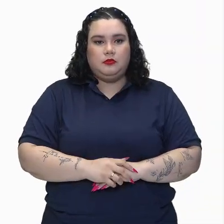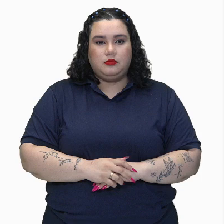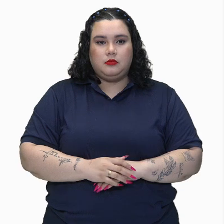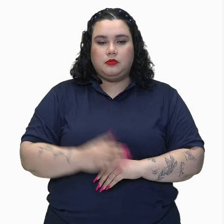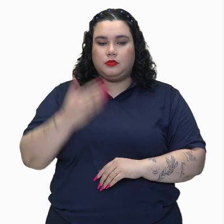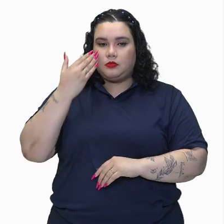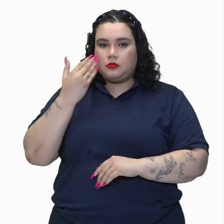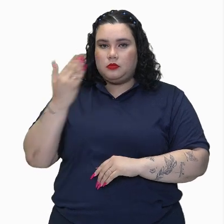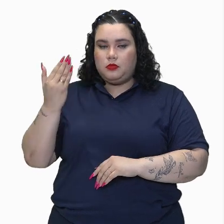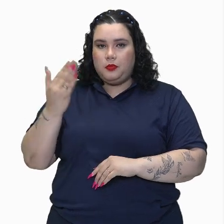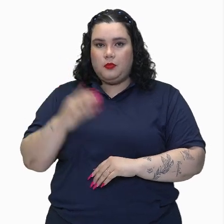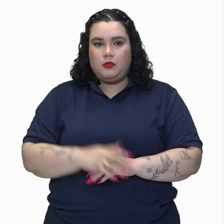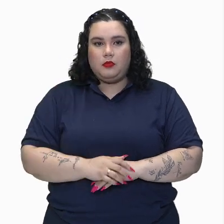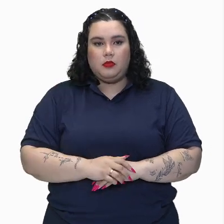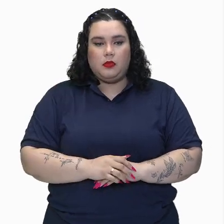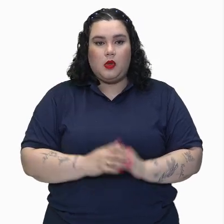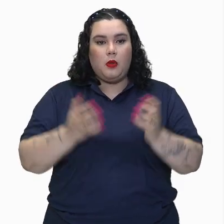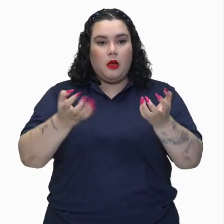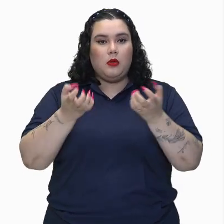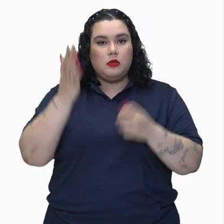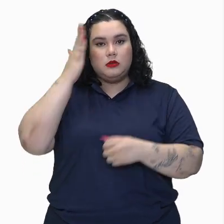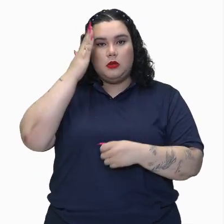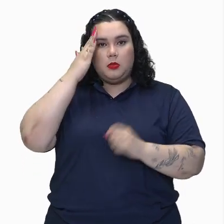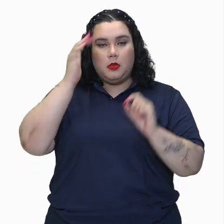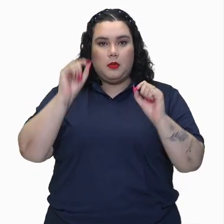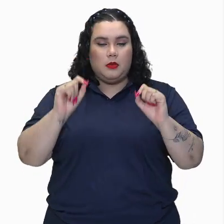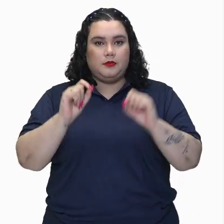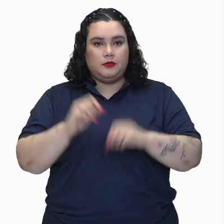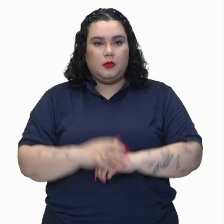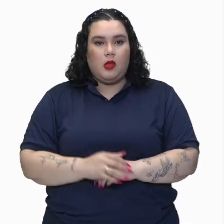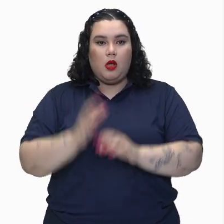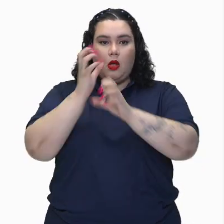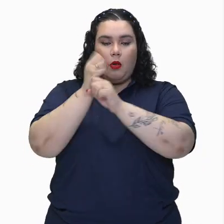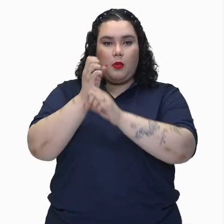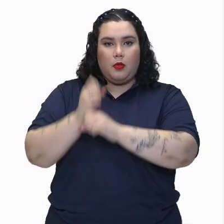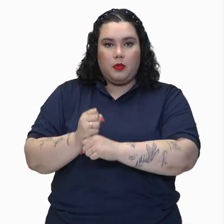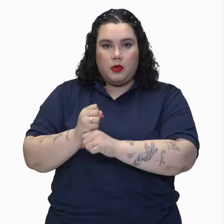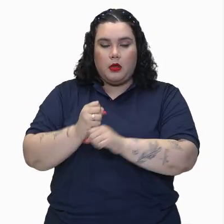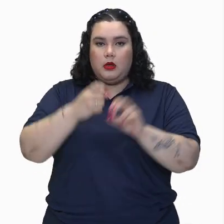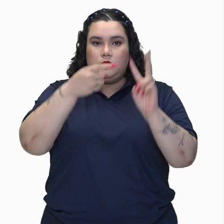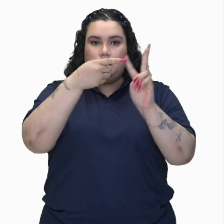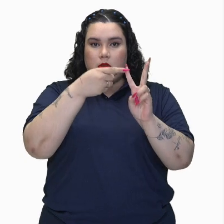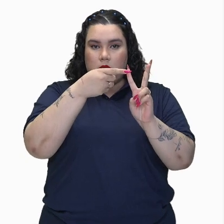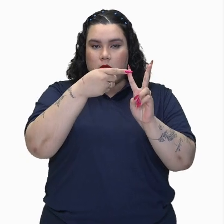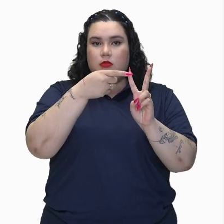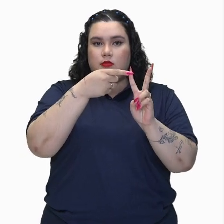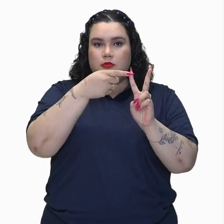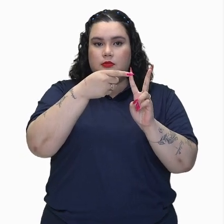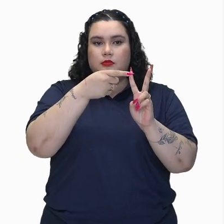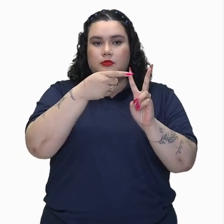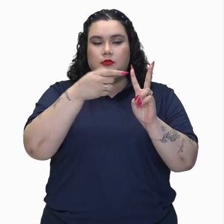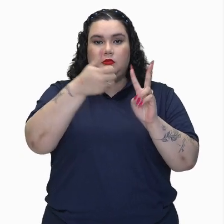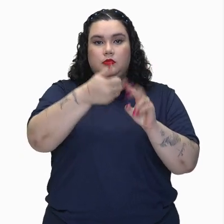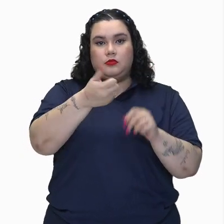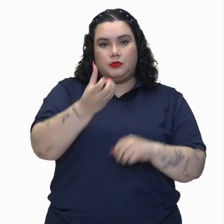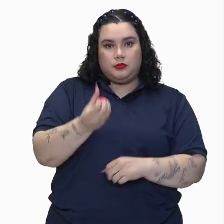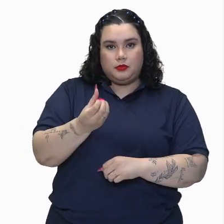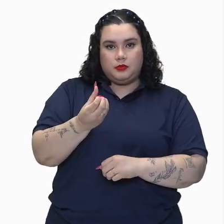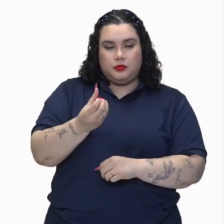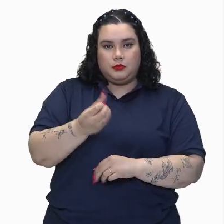Então, muito bem, eu quero saber, ó, calcule o valor da raiz quadrada de